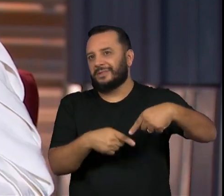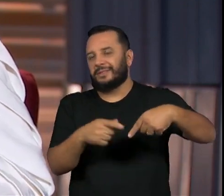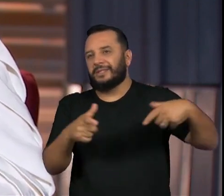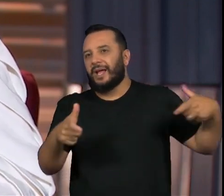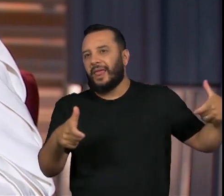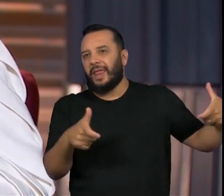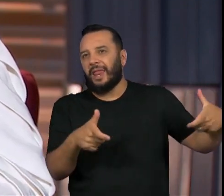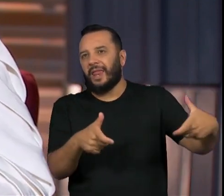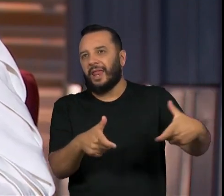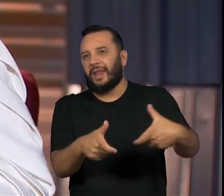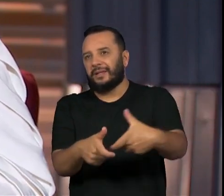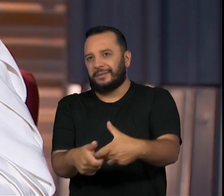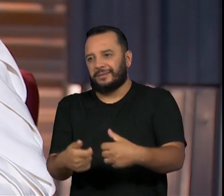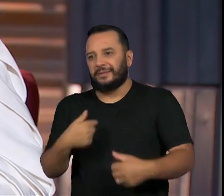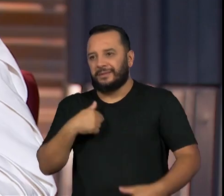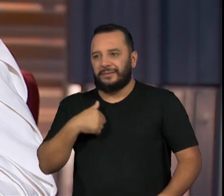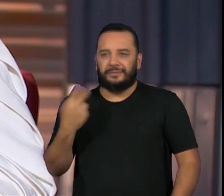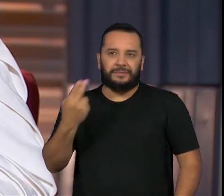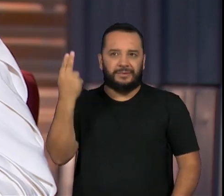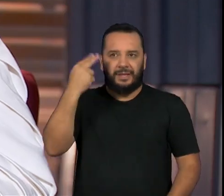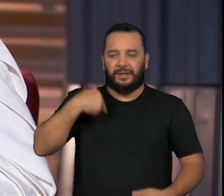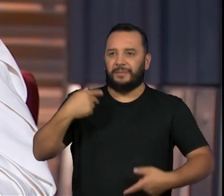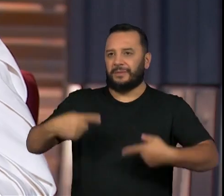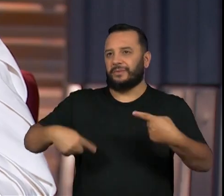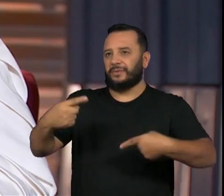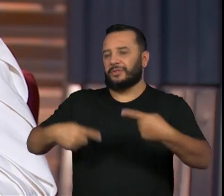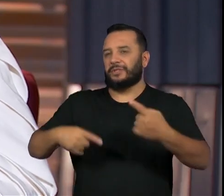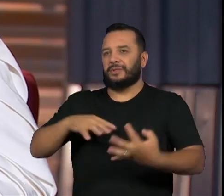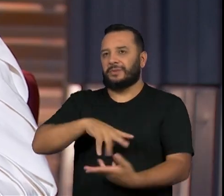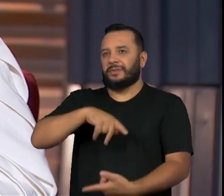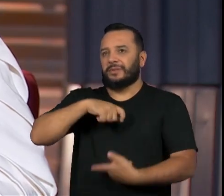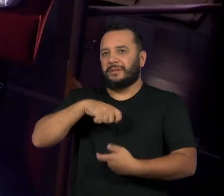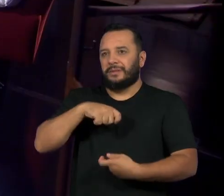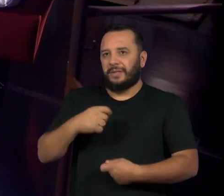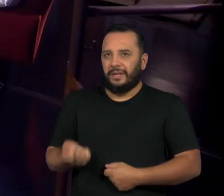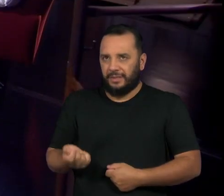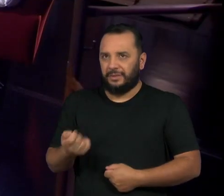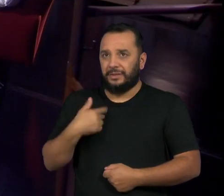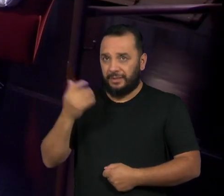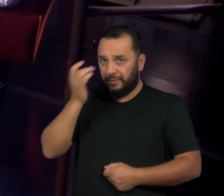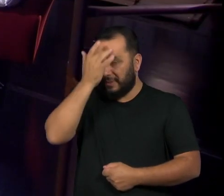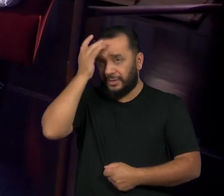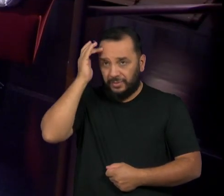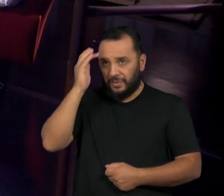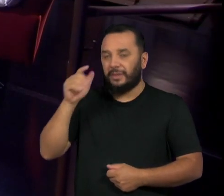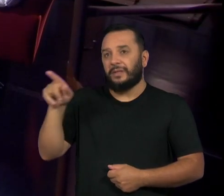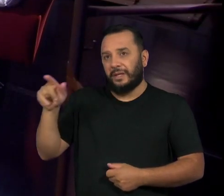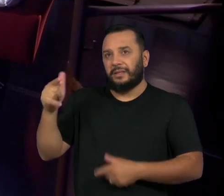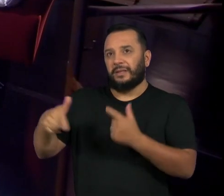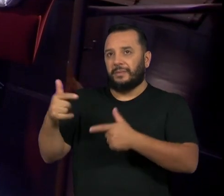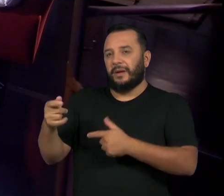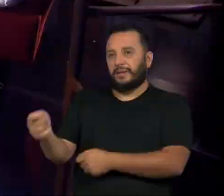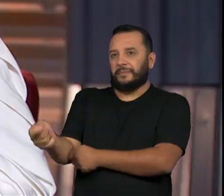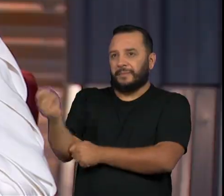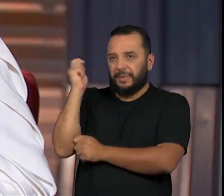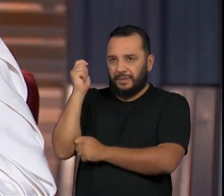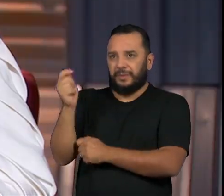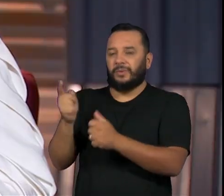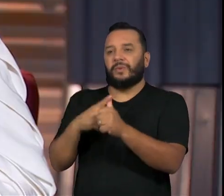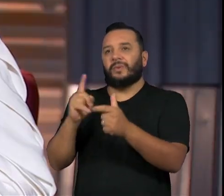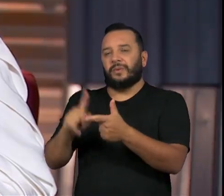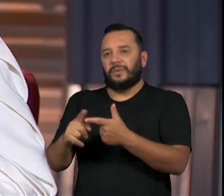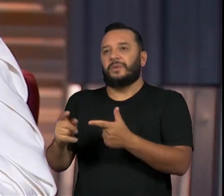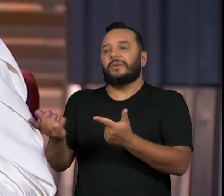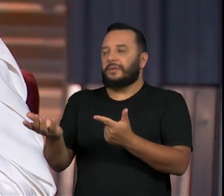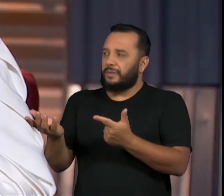discutir sustentabilidade, né? Sem o entendimento de que aquelas pessoas que são pescadoras, marisqueiras, né? Que vivem